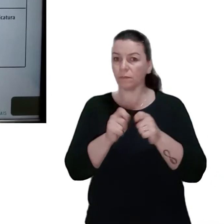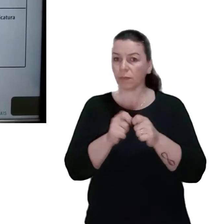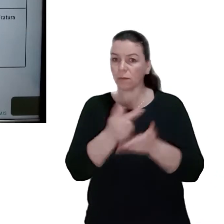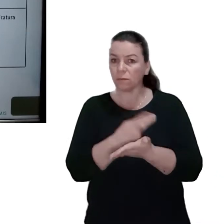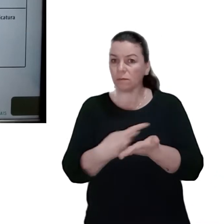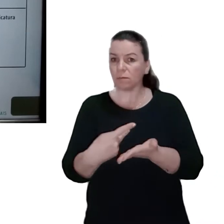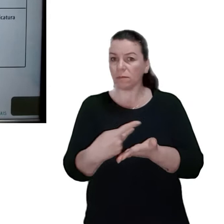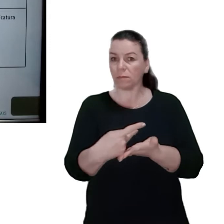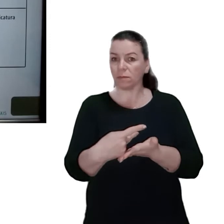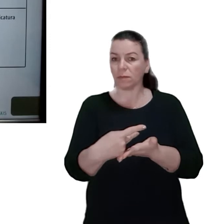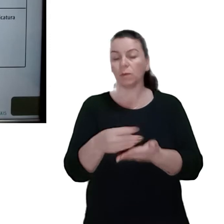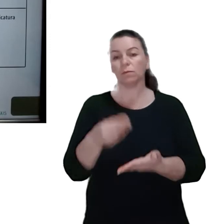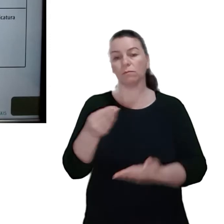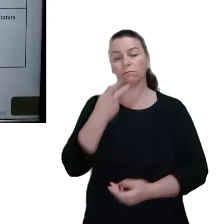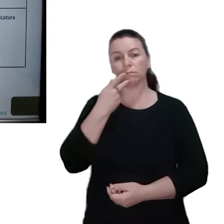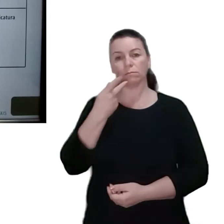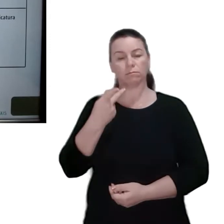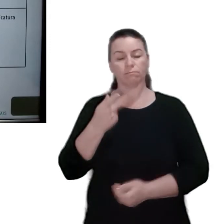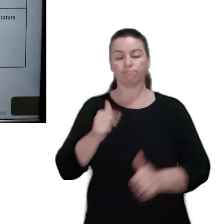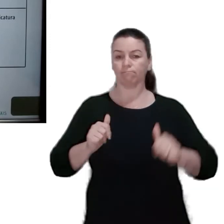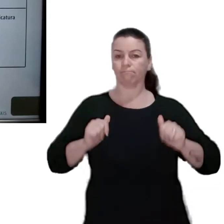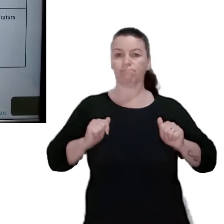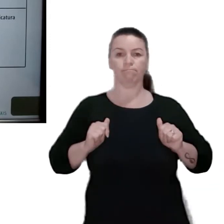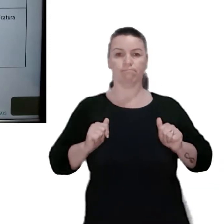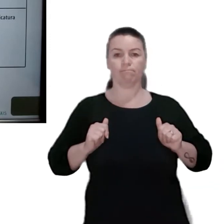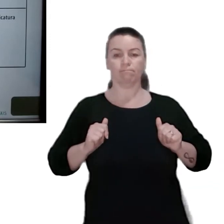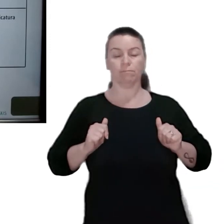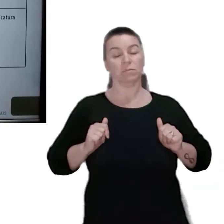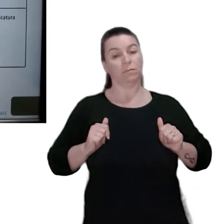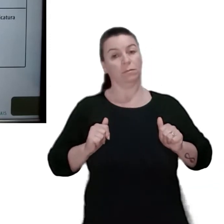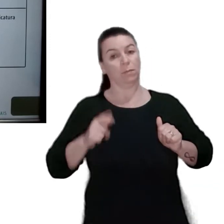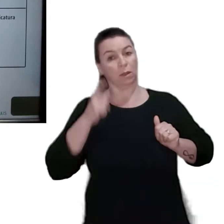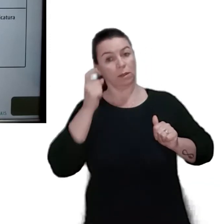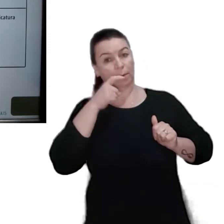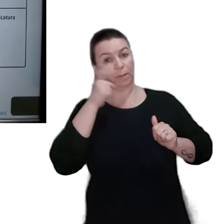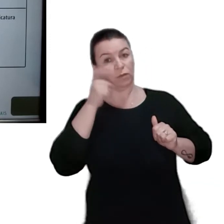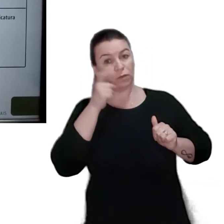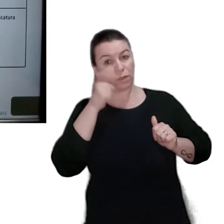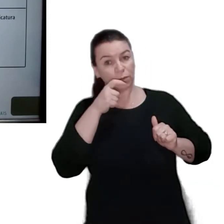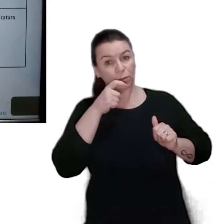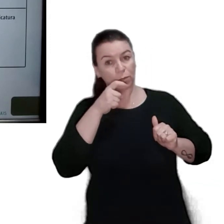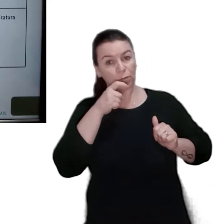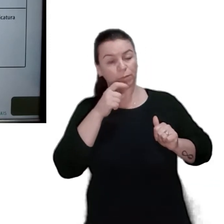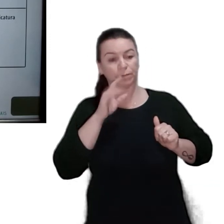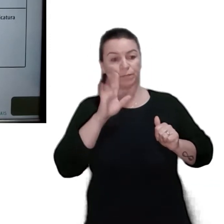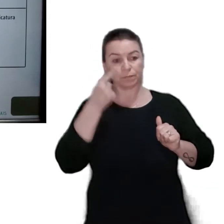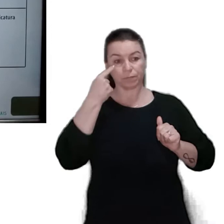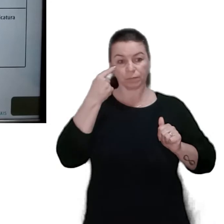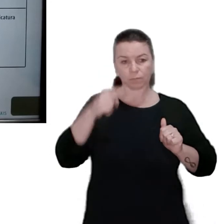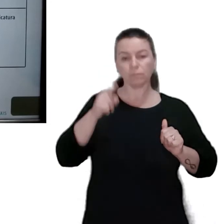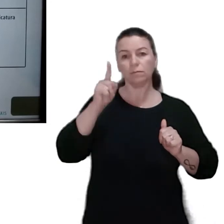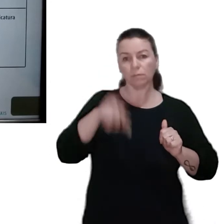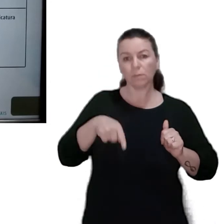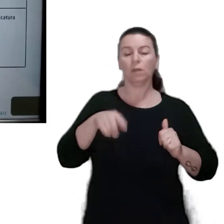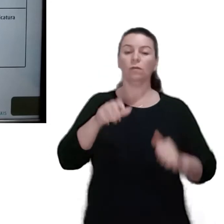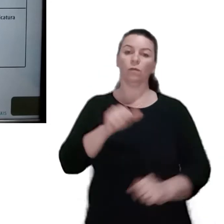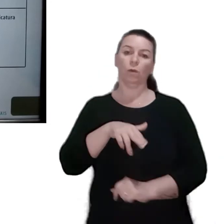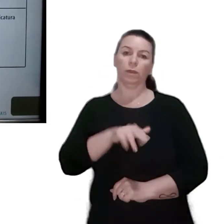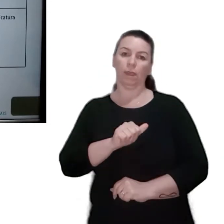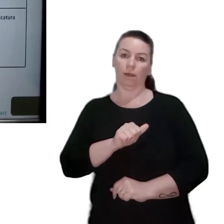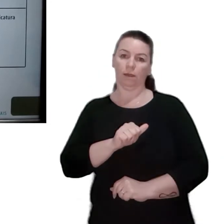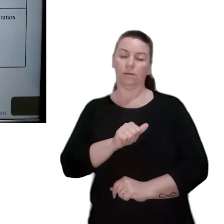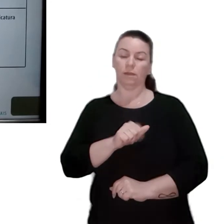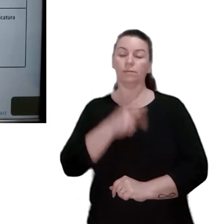caricatura, quando ela declara que não foi ela, ou seja, ela está mentindo, porque nós estamos considerando que foi ela, e